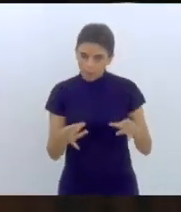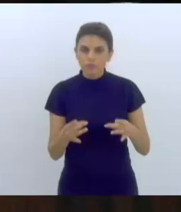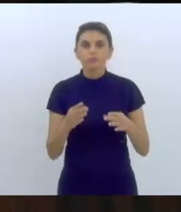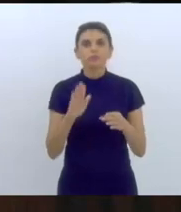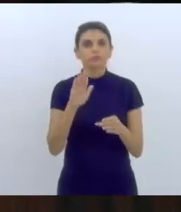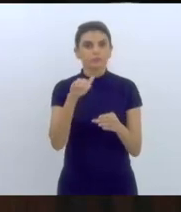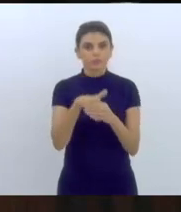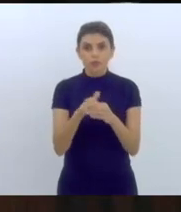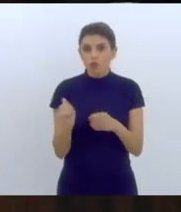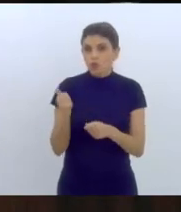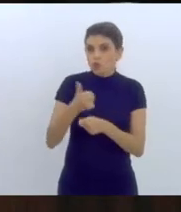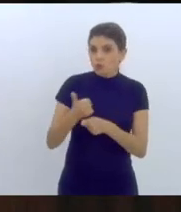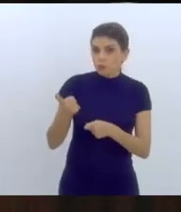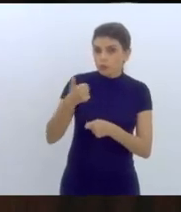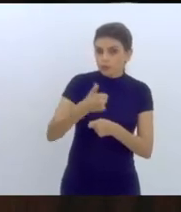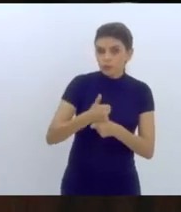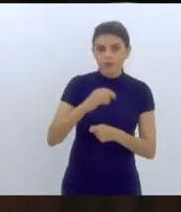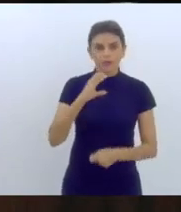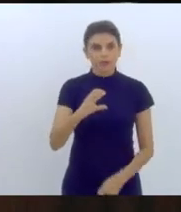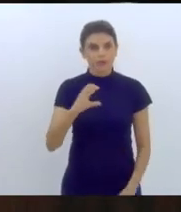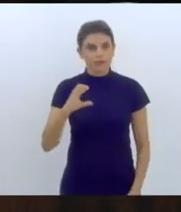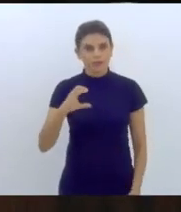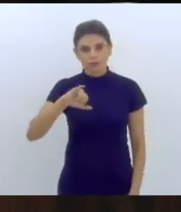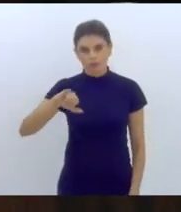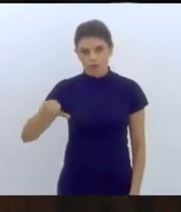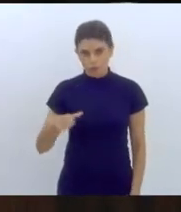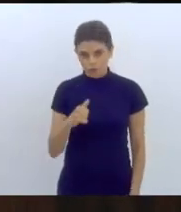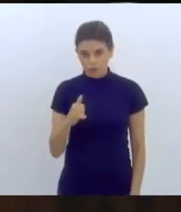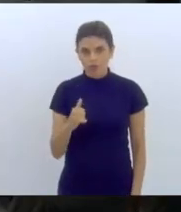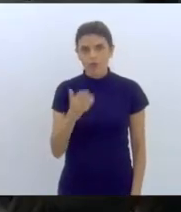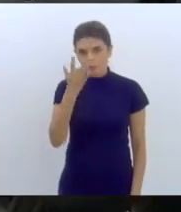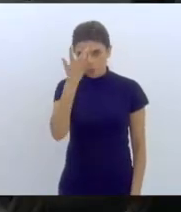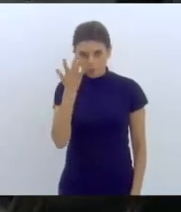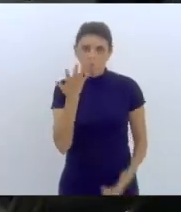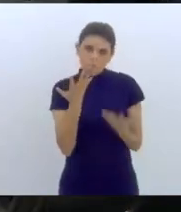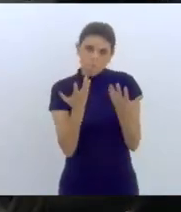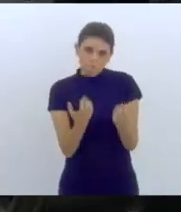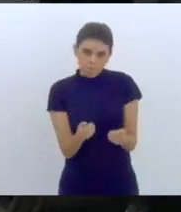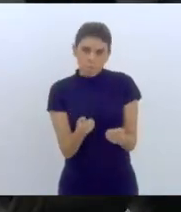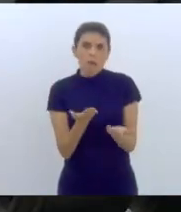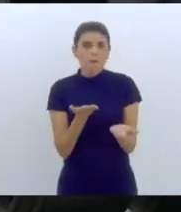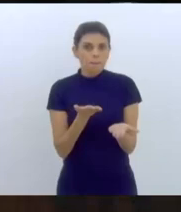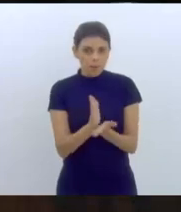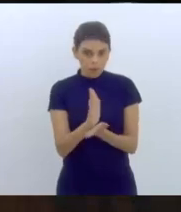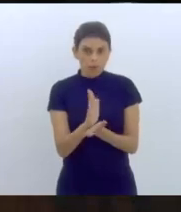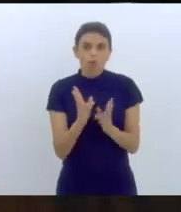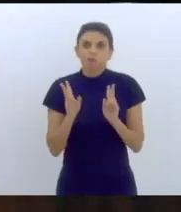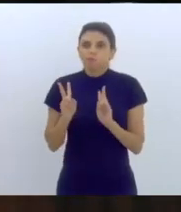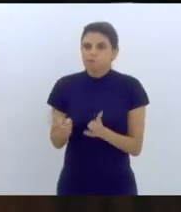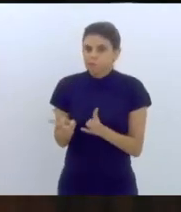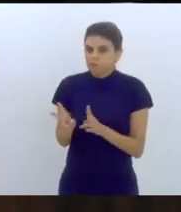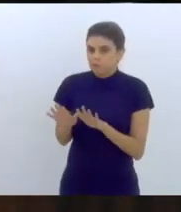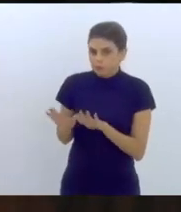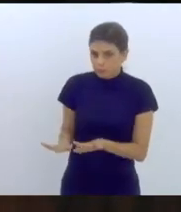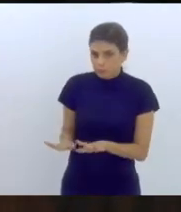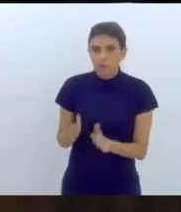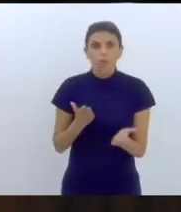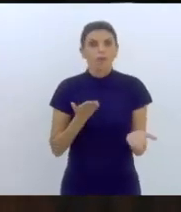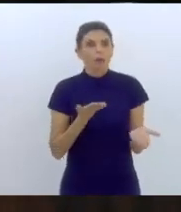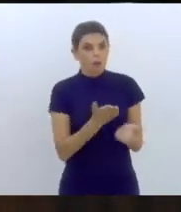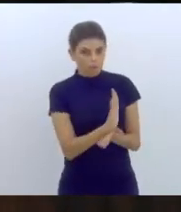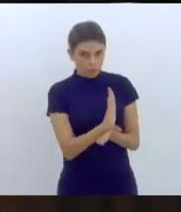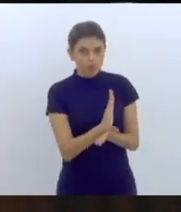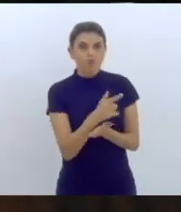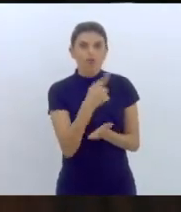o substitutivo da CCJ. Os senhores que aprovam, permaneçam como estão. Aprovado.